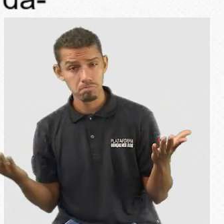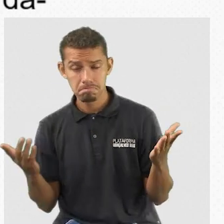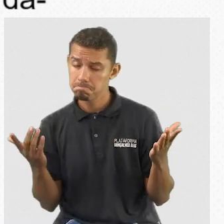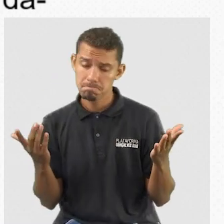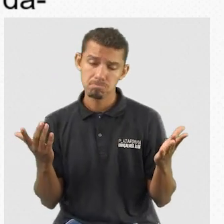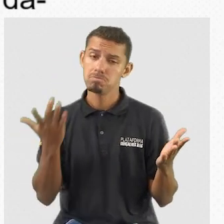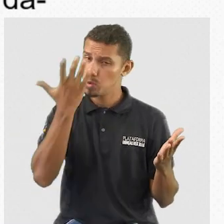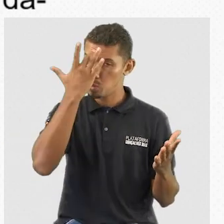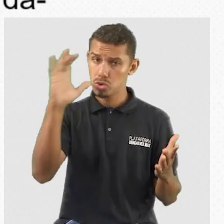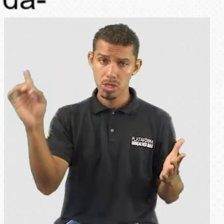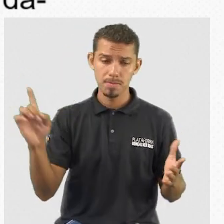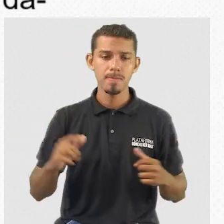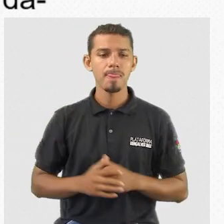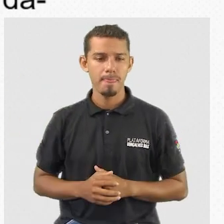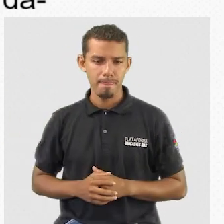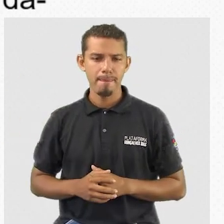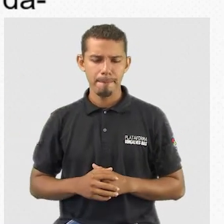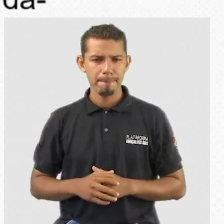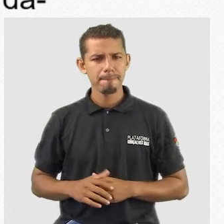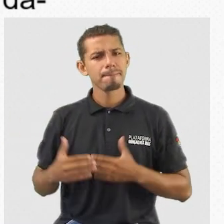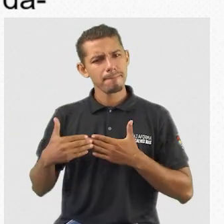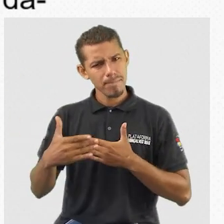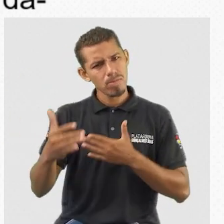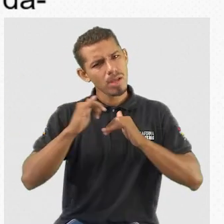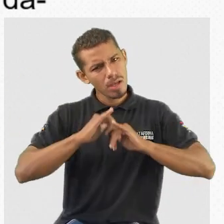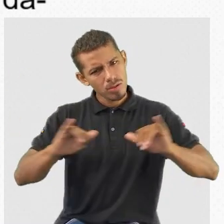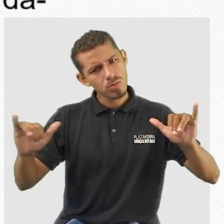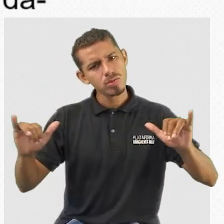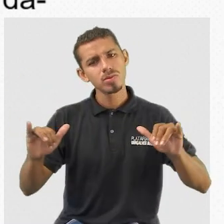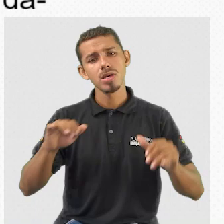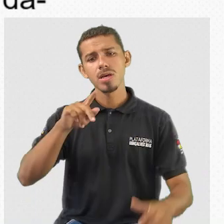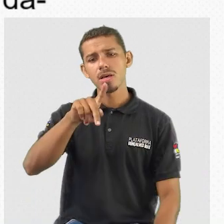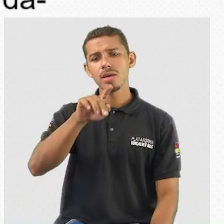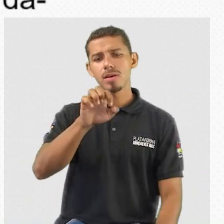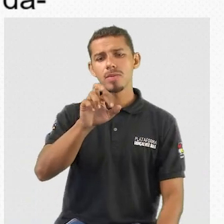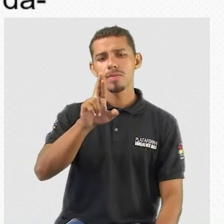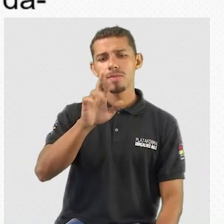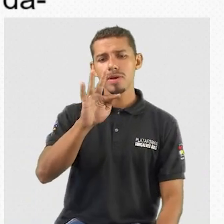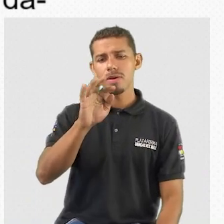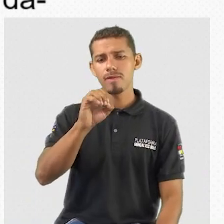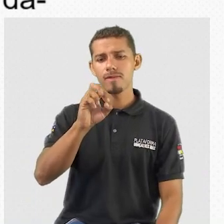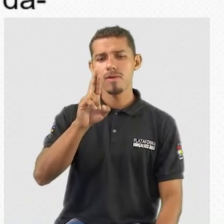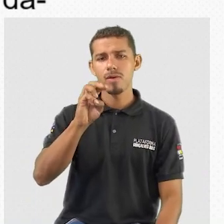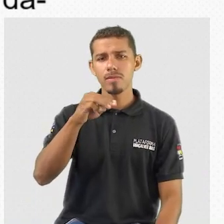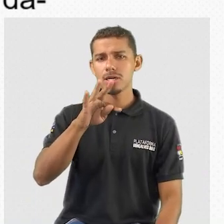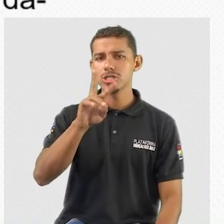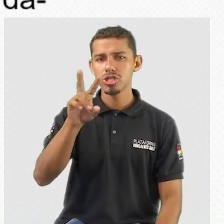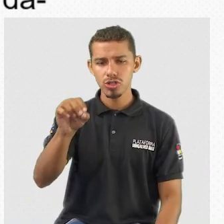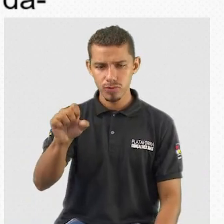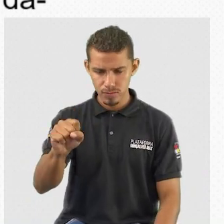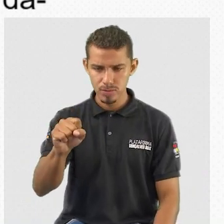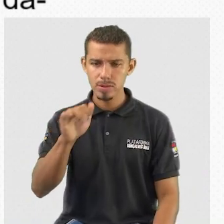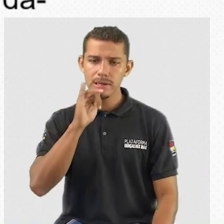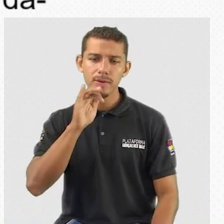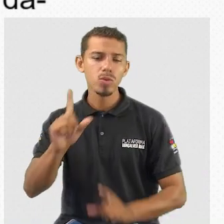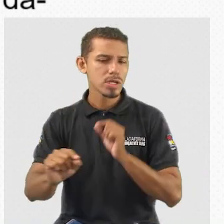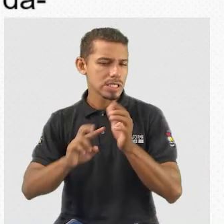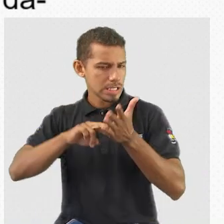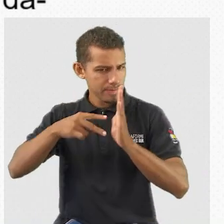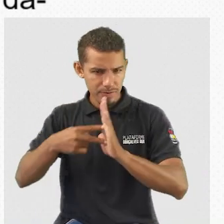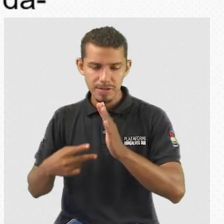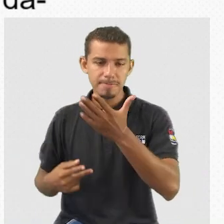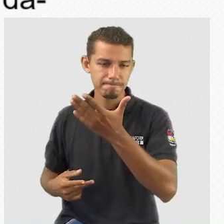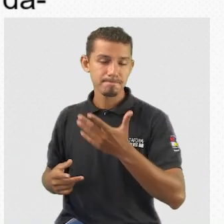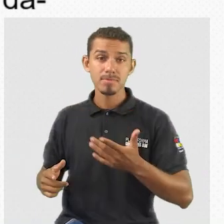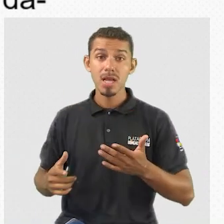com essa virada, a gente passa aqui para os enunciados performativos. E o que significa esses enunciados